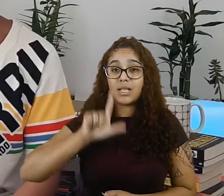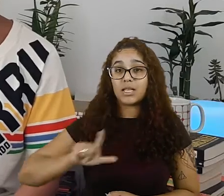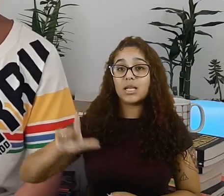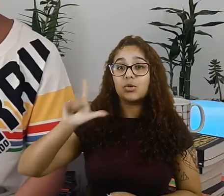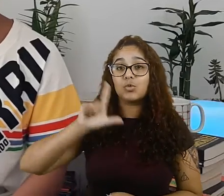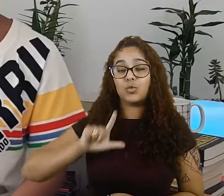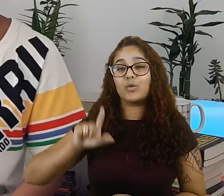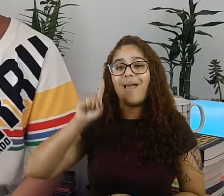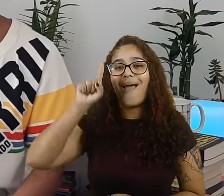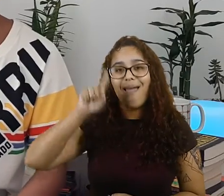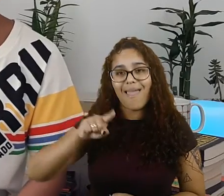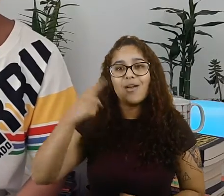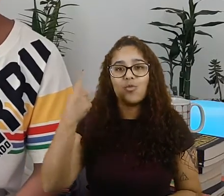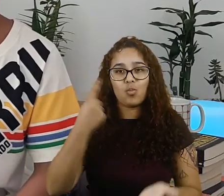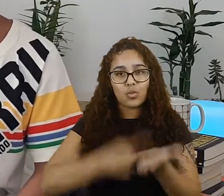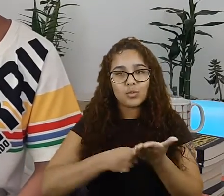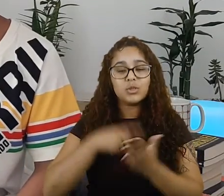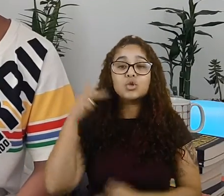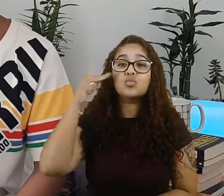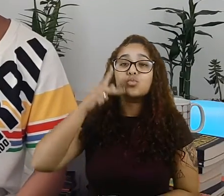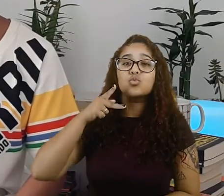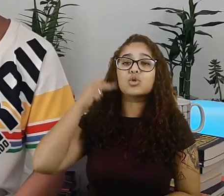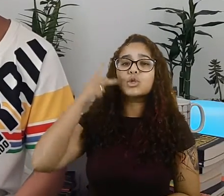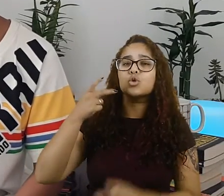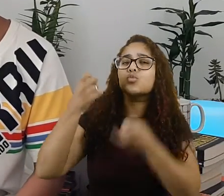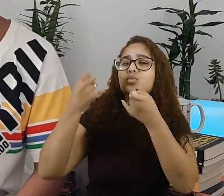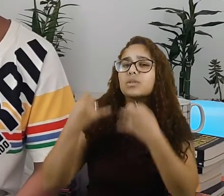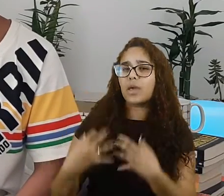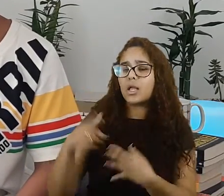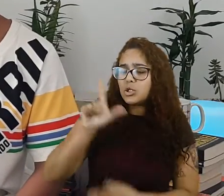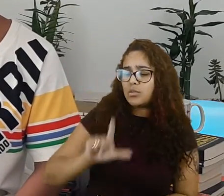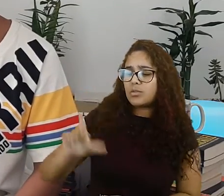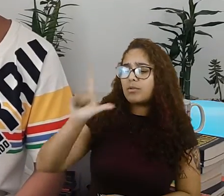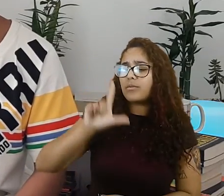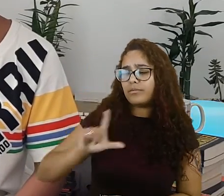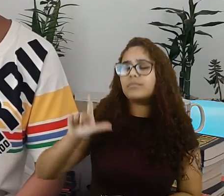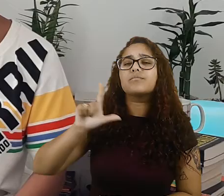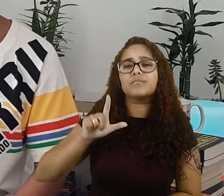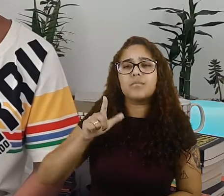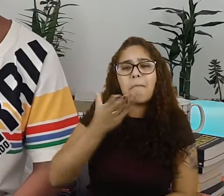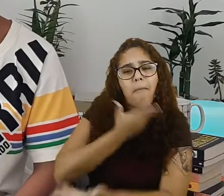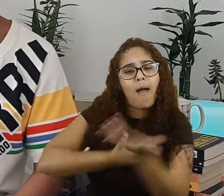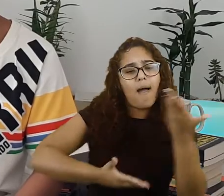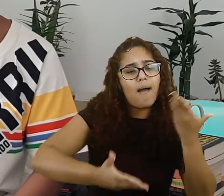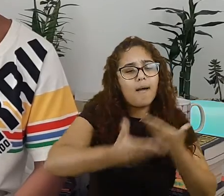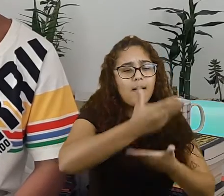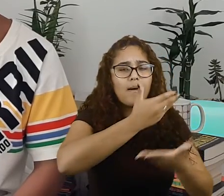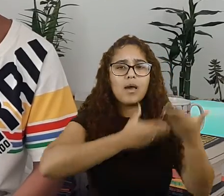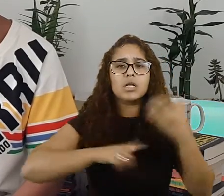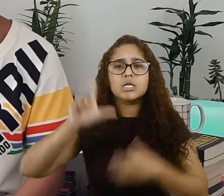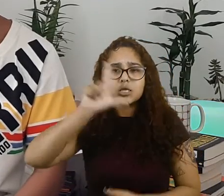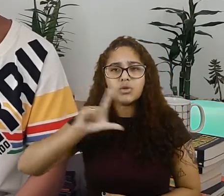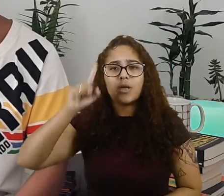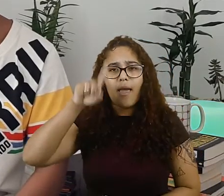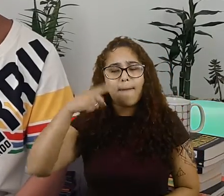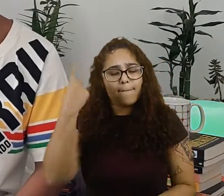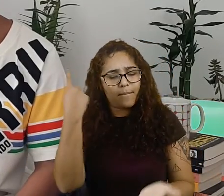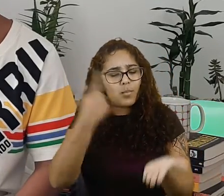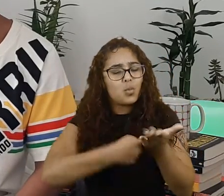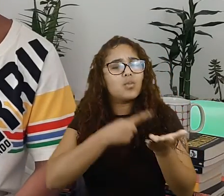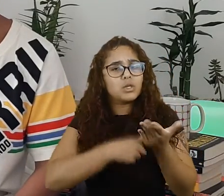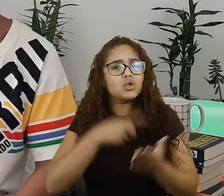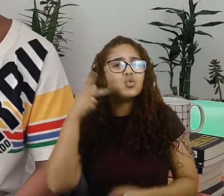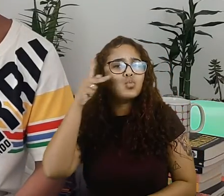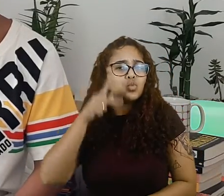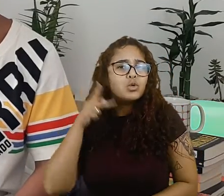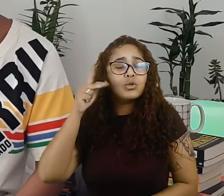Para mim, a literatura é um compromisso político. Falar de literatura, difundir, circular com literatura é